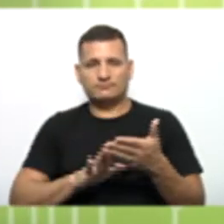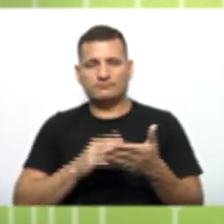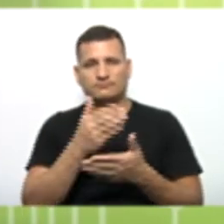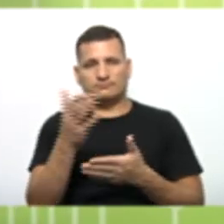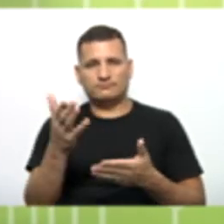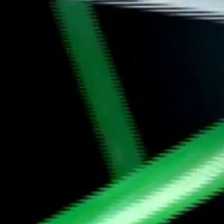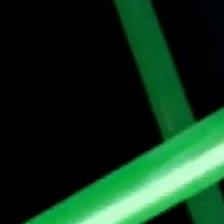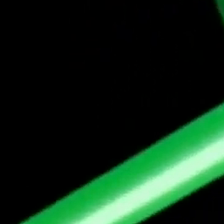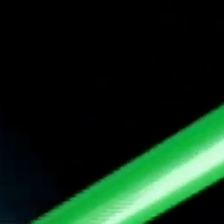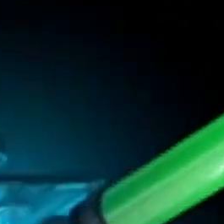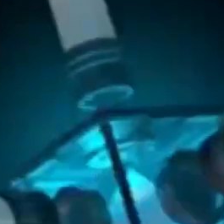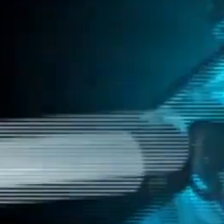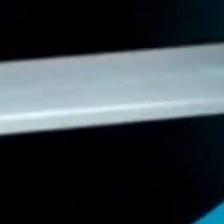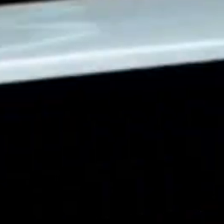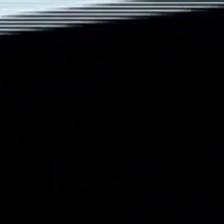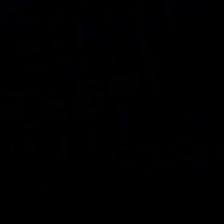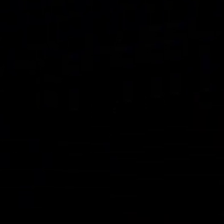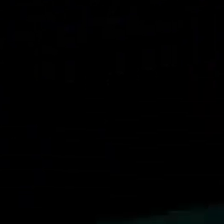vocês e até mais.